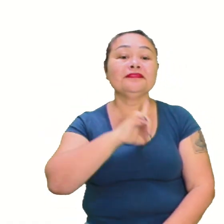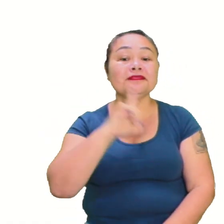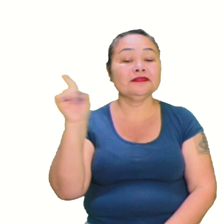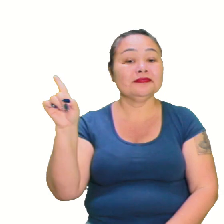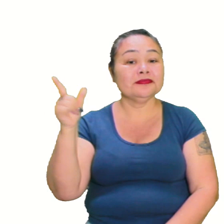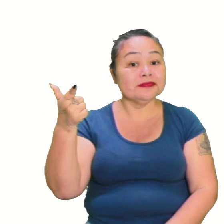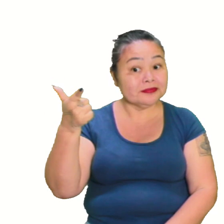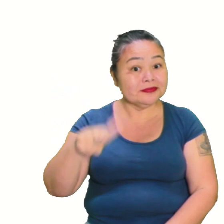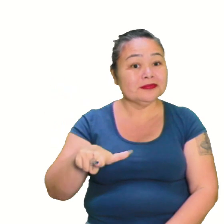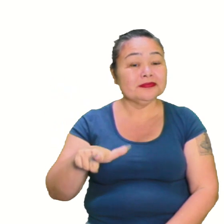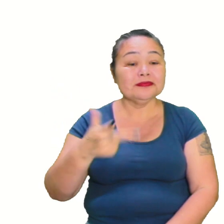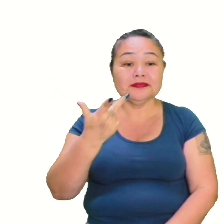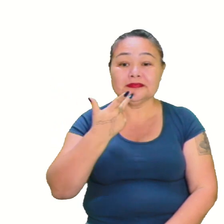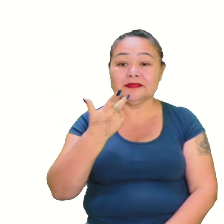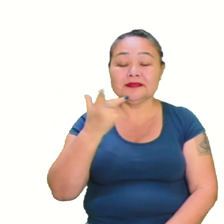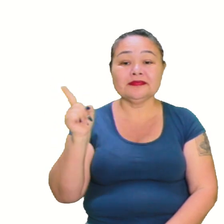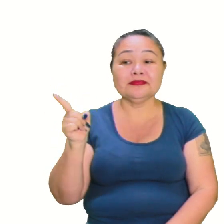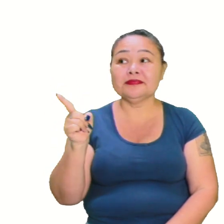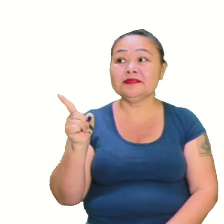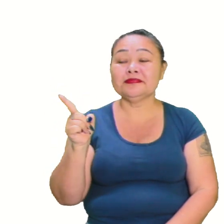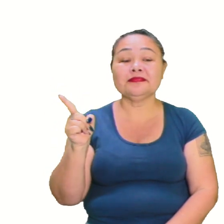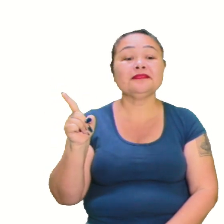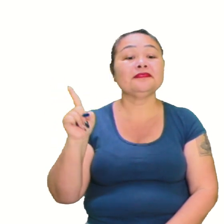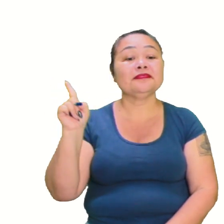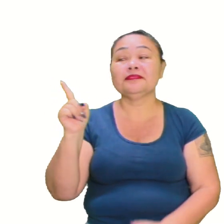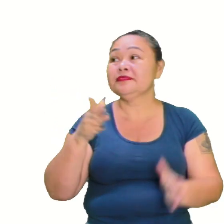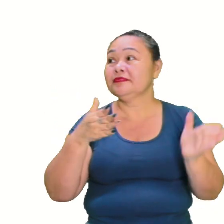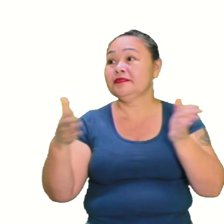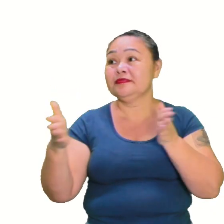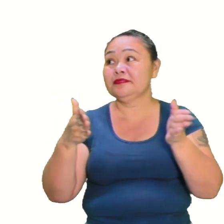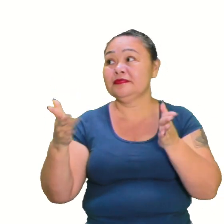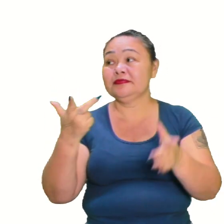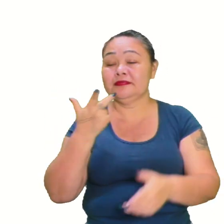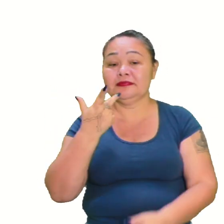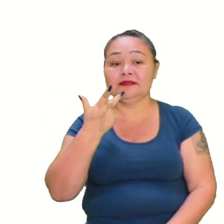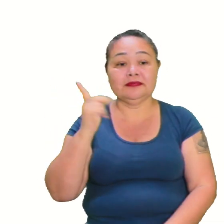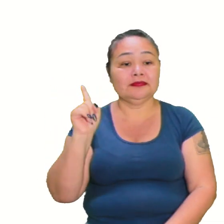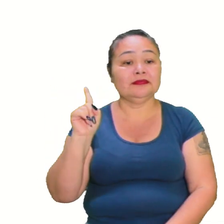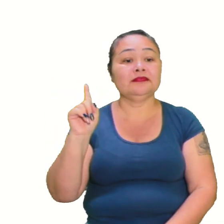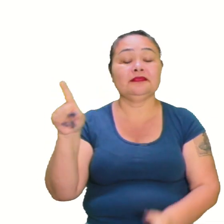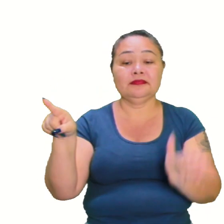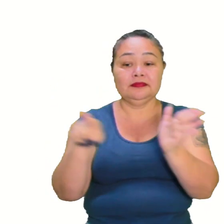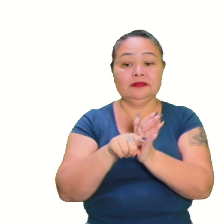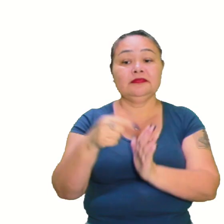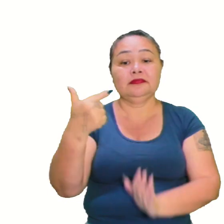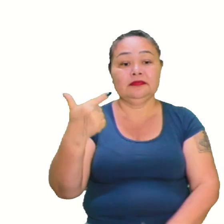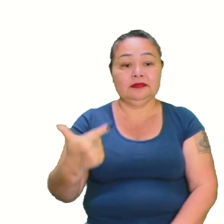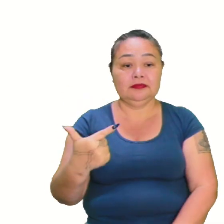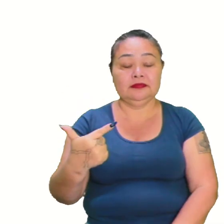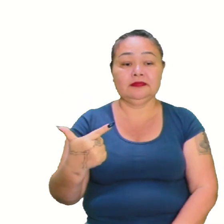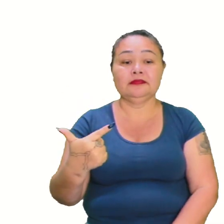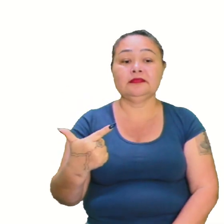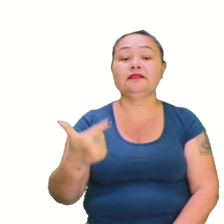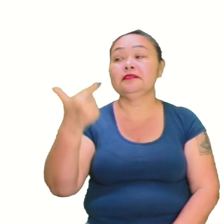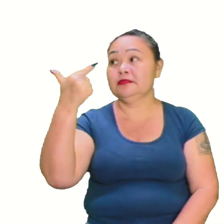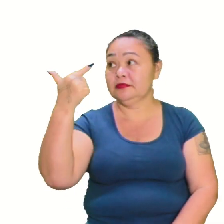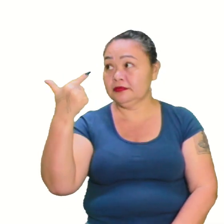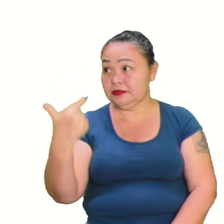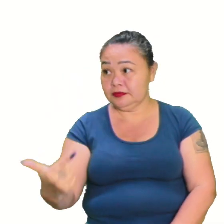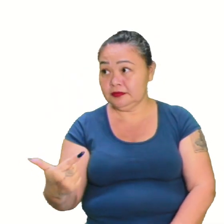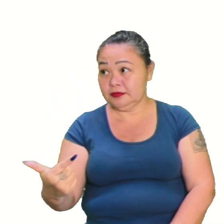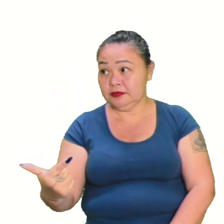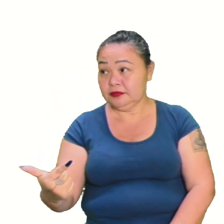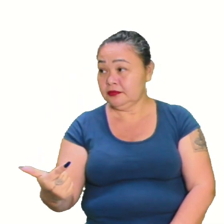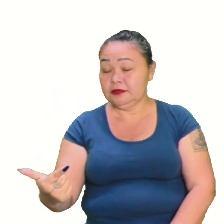temos mais uma aqui para falar com vocês. Olha só aqui, ó. O intervalo menos 2 e 2. Intervalo menos